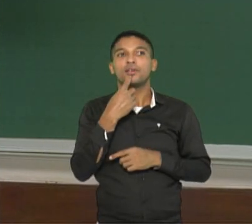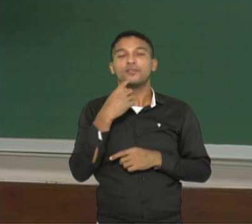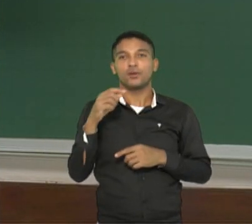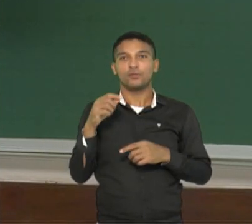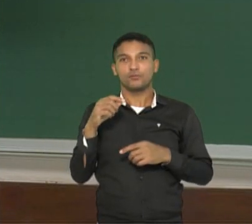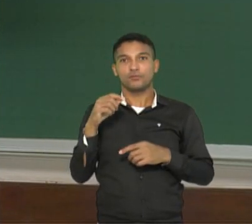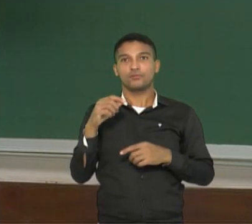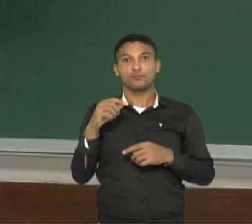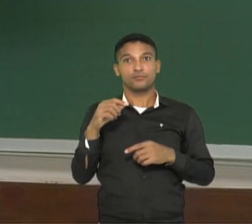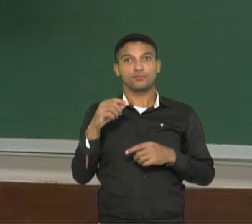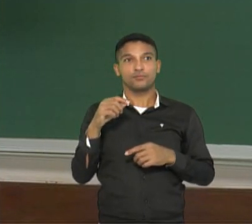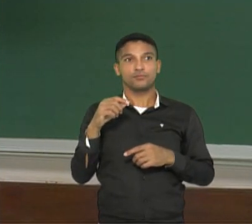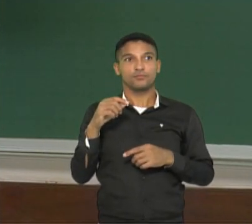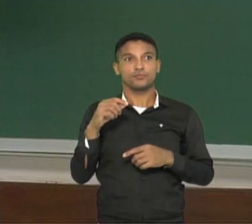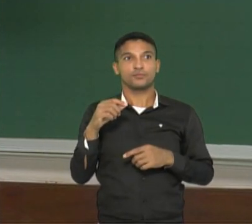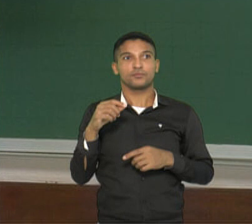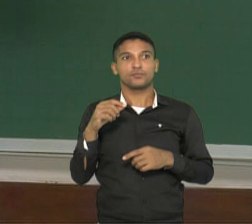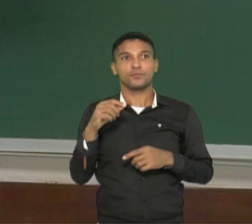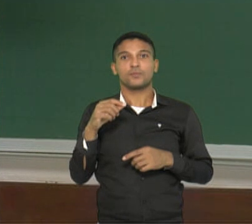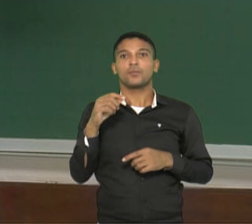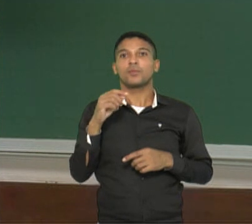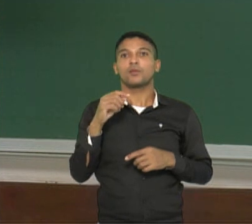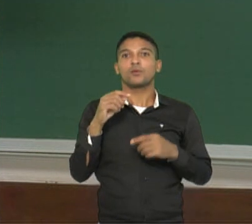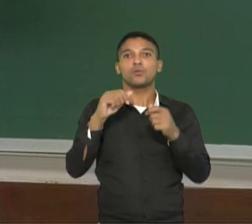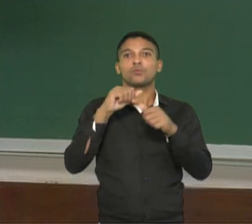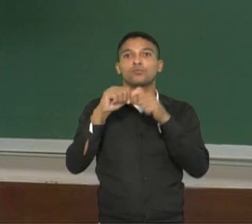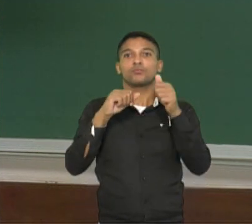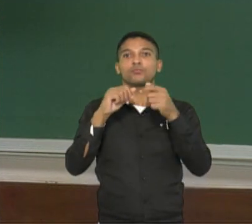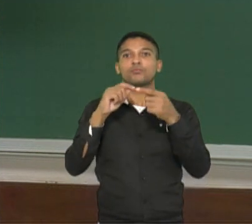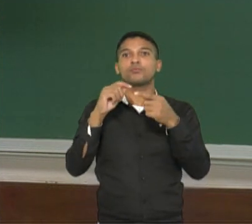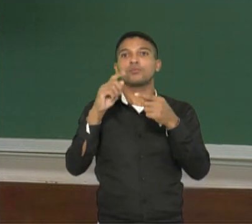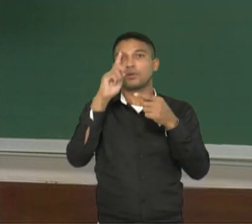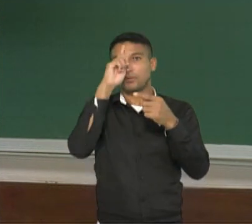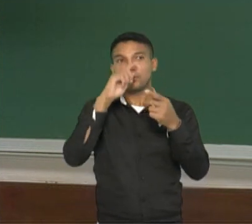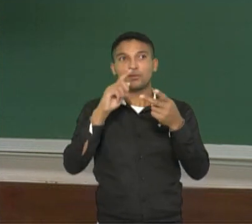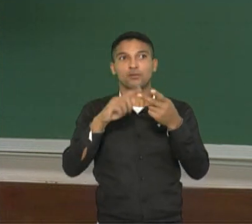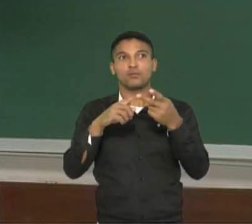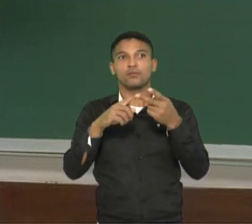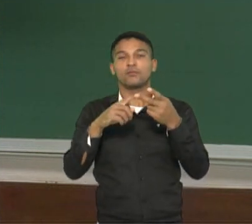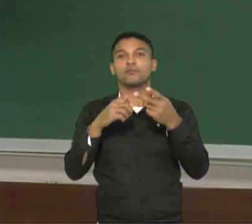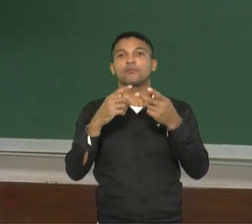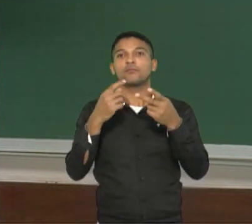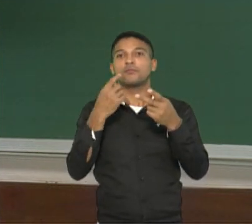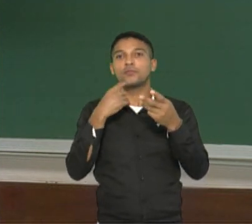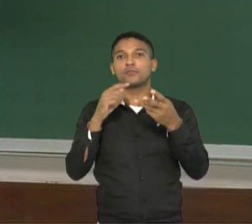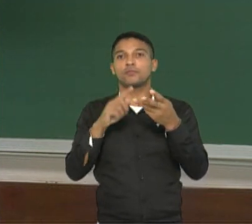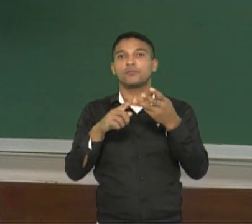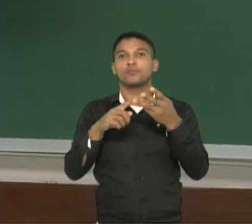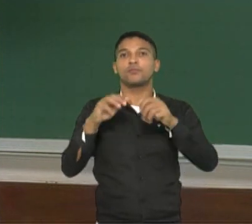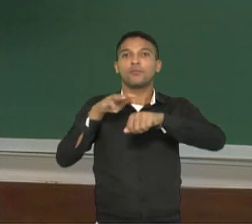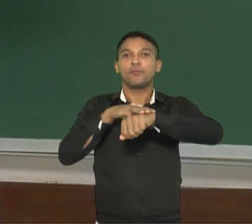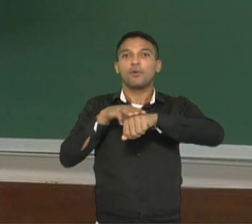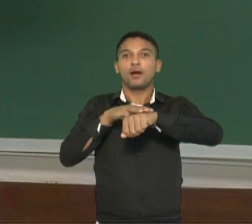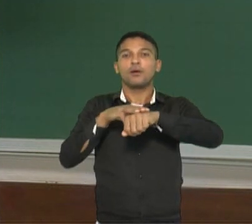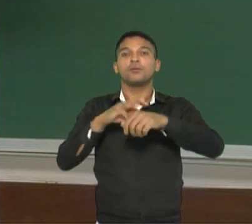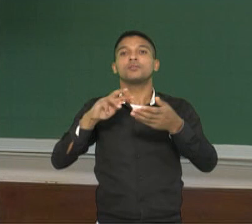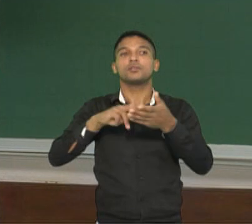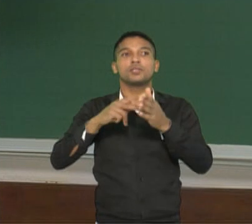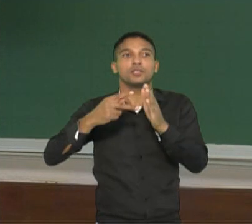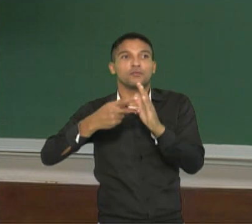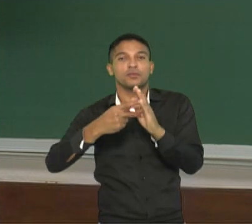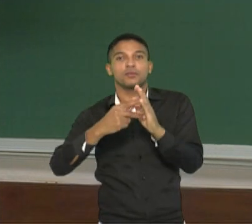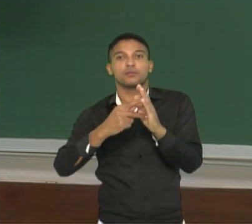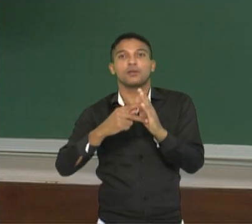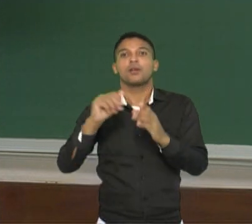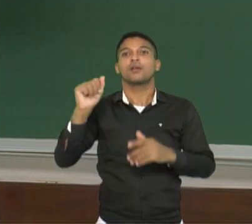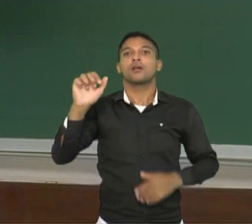áreas verde, indo para as áreas em amarelo e em vermelho e em marrom, nós temos uma elevação da altitude. Então observe